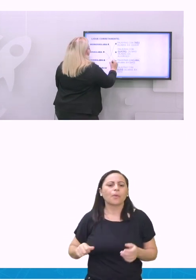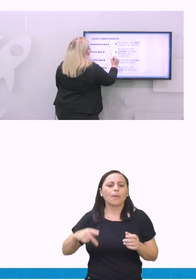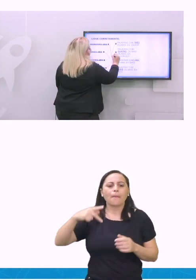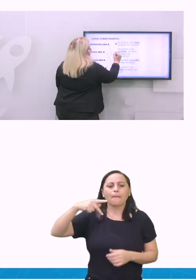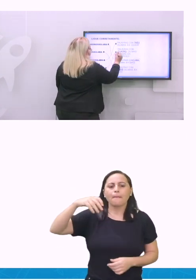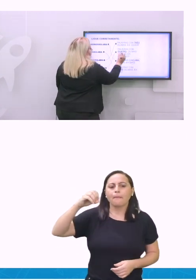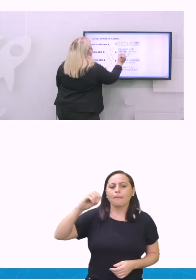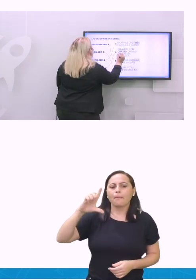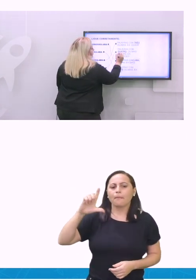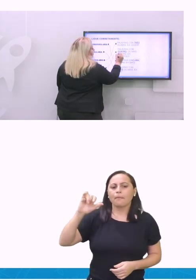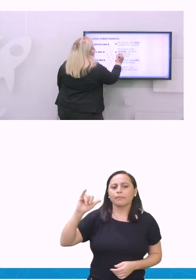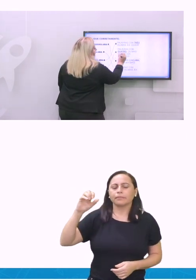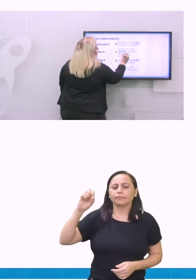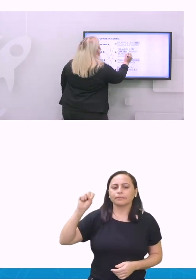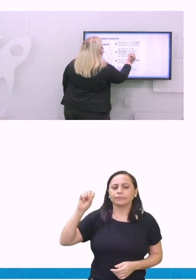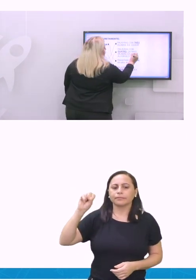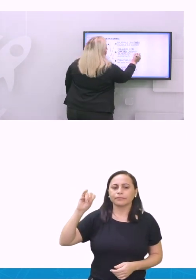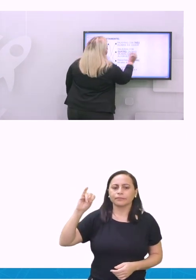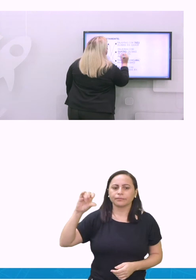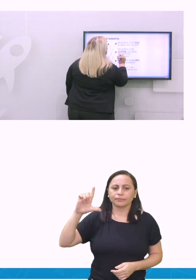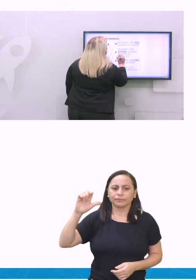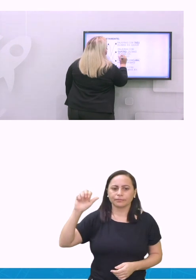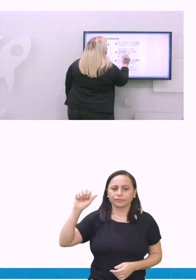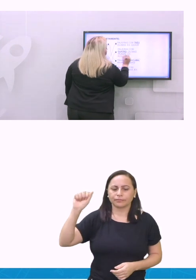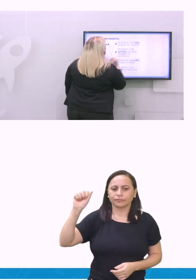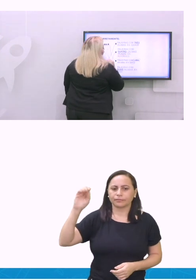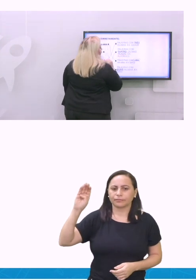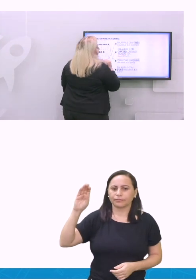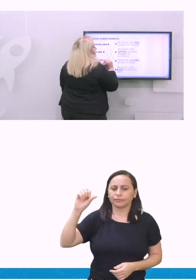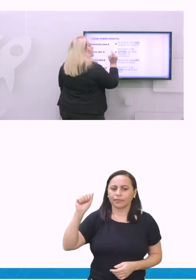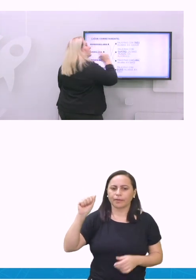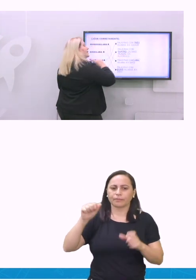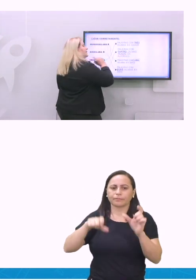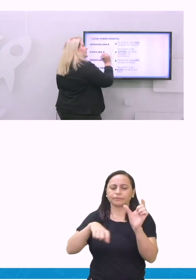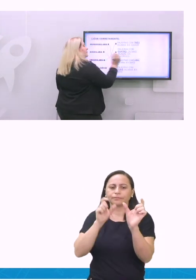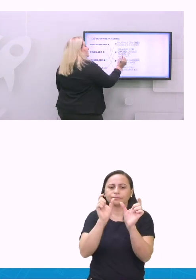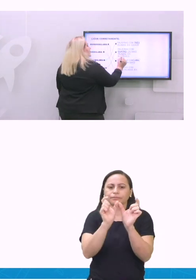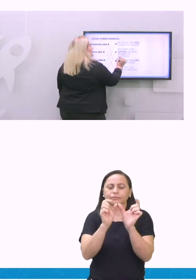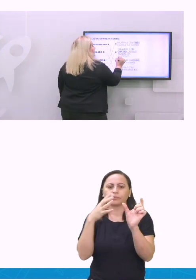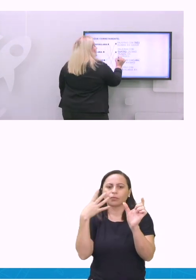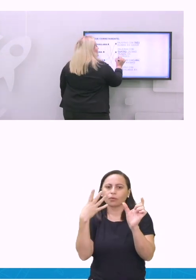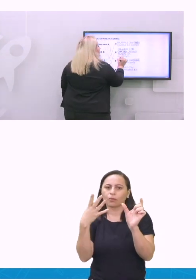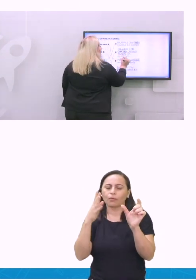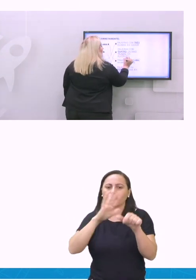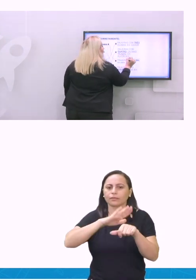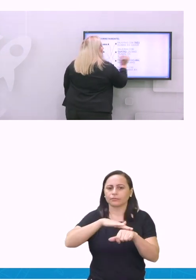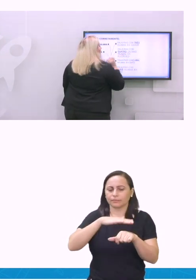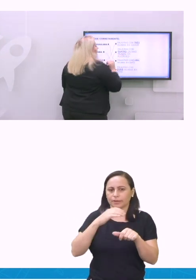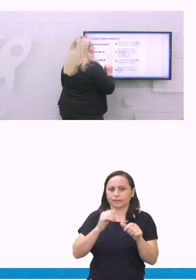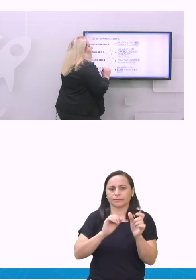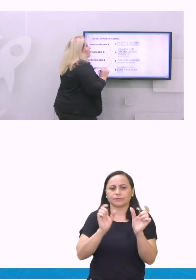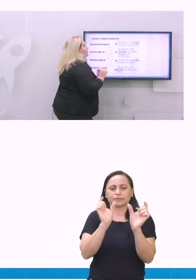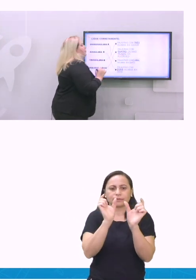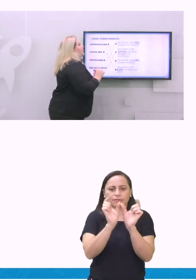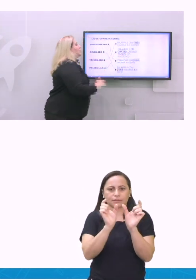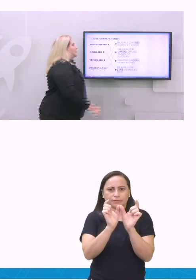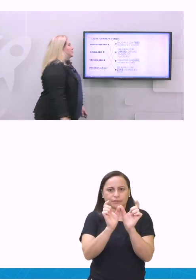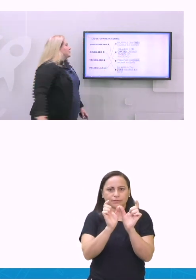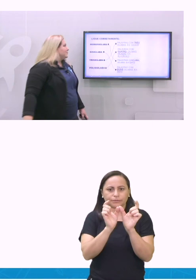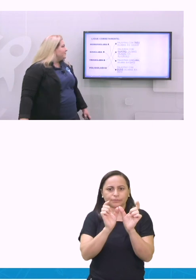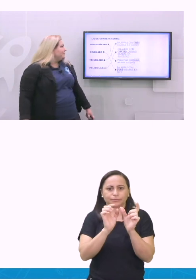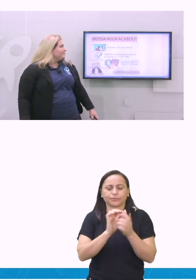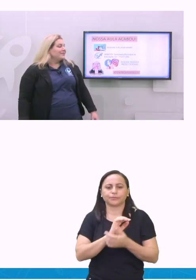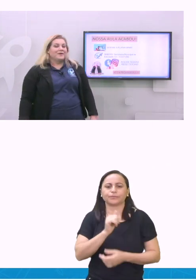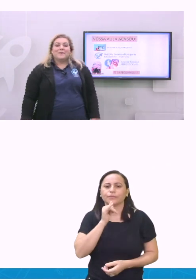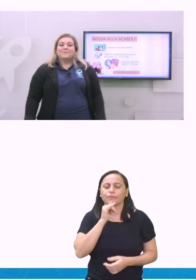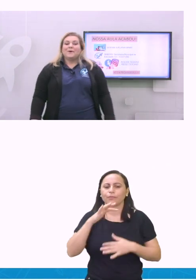palavras que possuem 4 ou mais sílabas. Um exemplo que nós escrevemos lá,